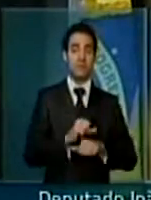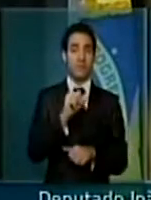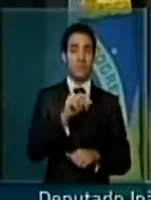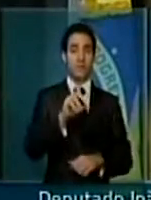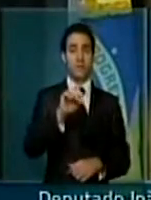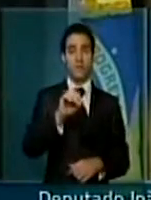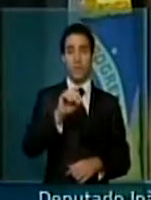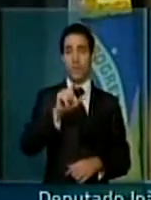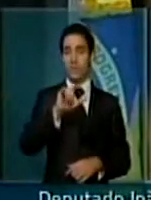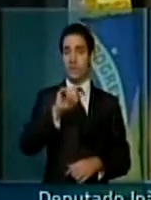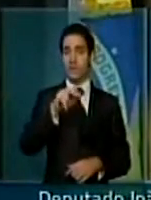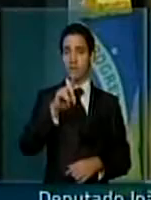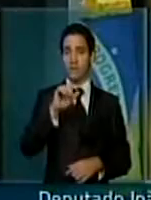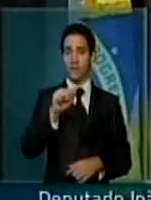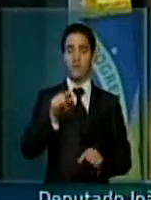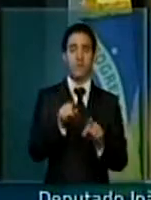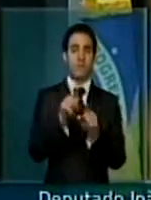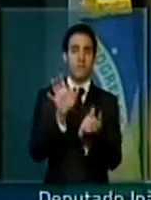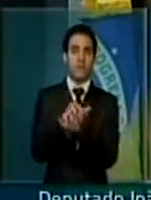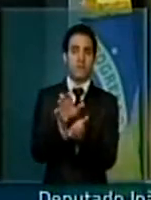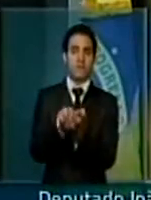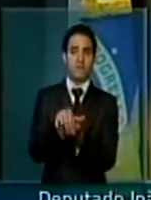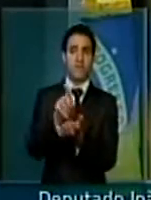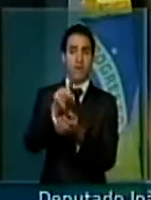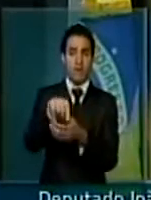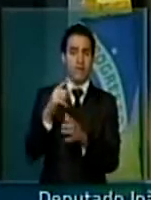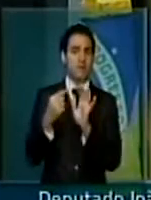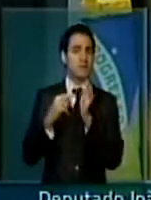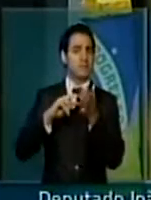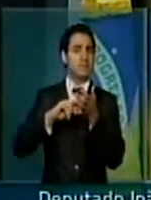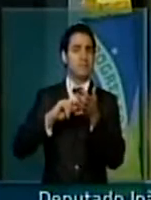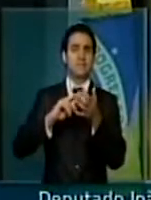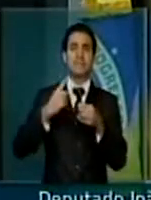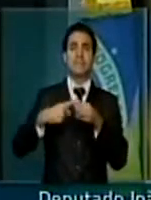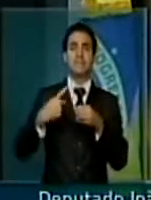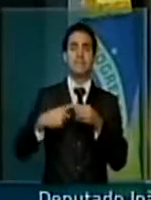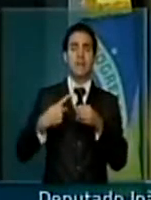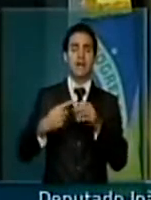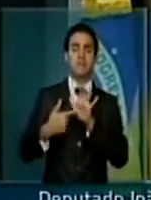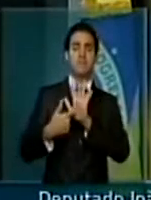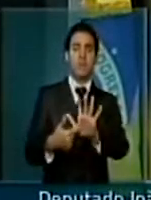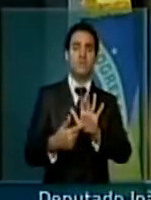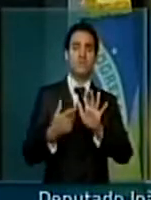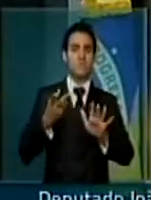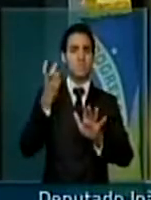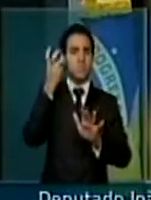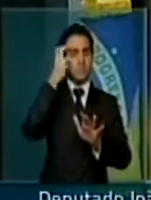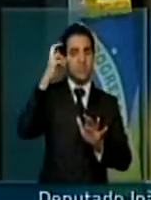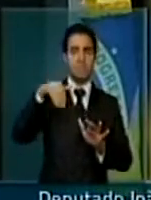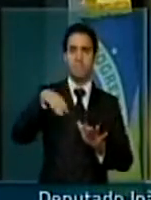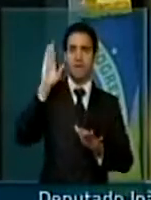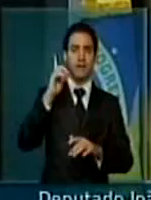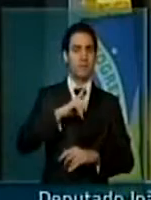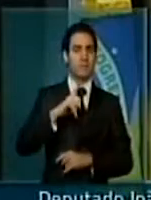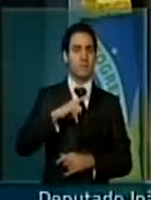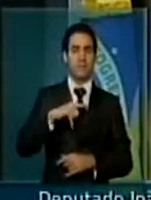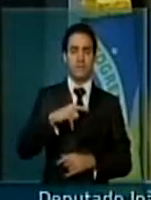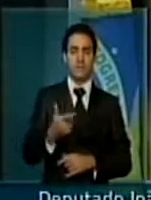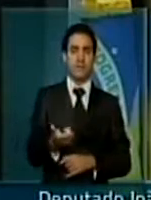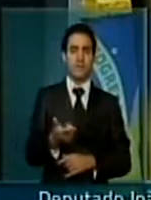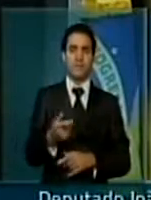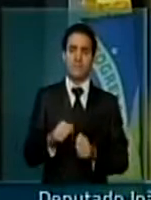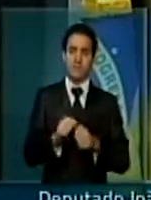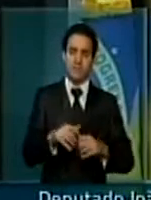Olinda como cidades de uma representatividade cultural muito grande, com um grande